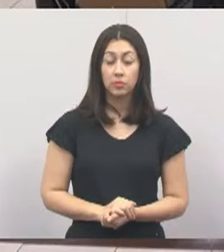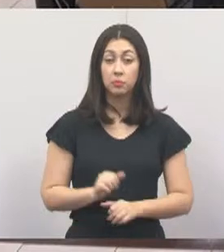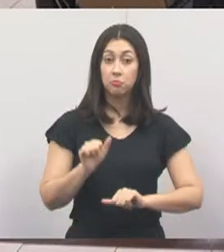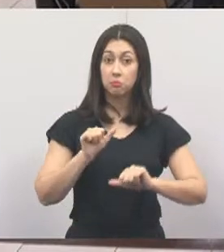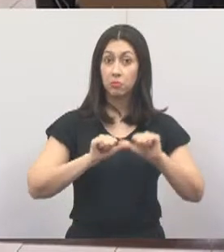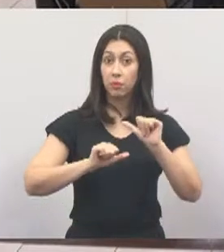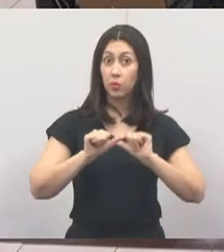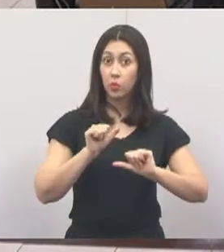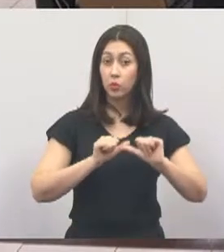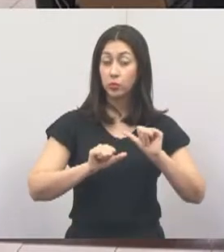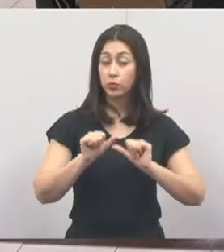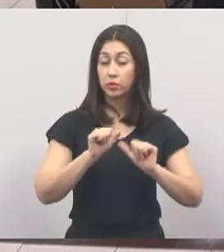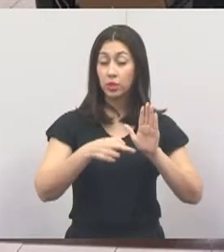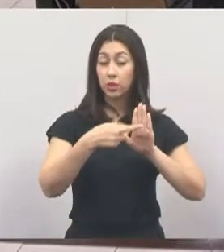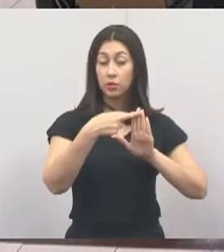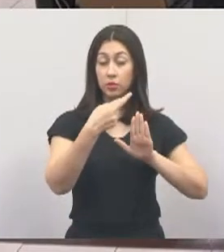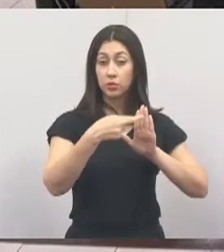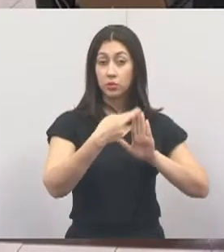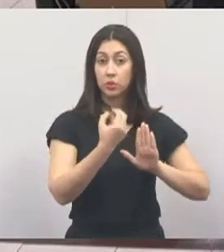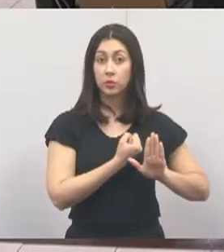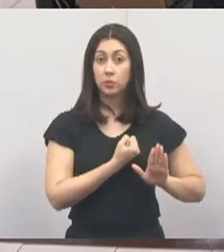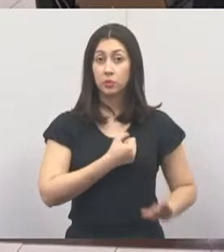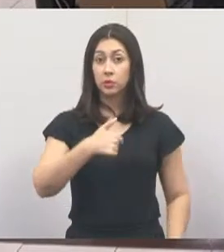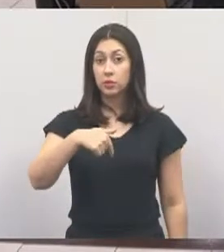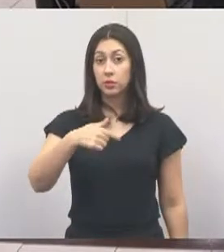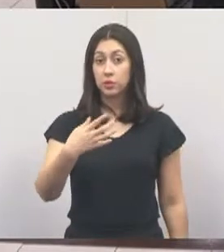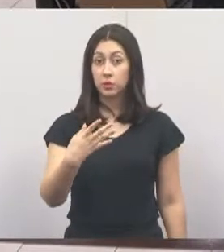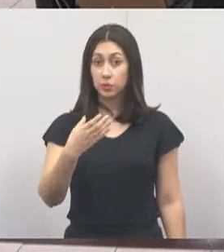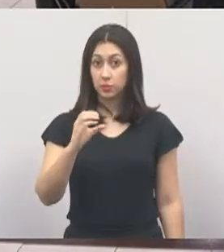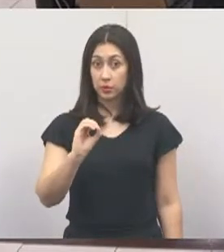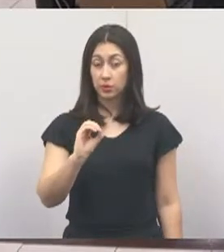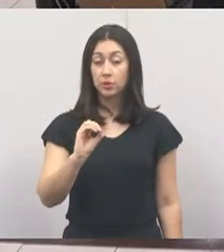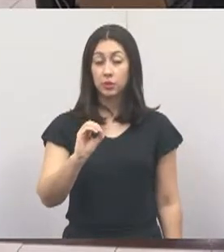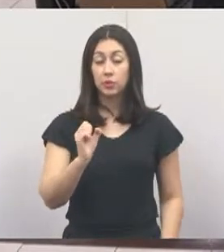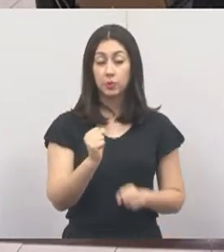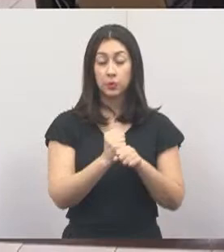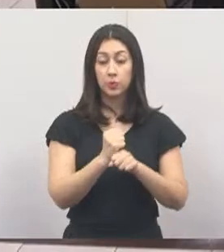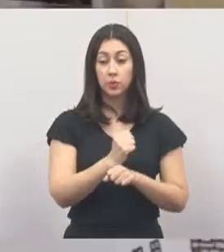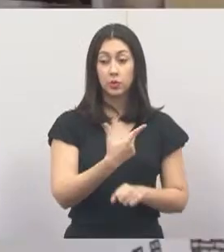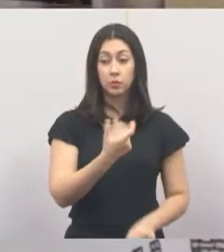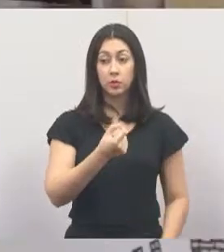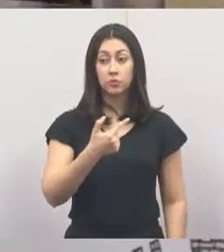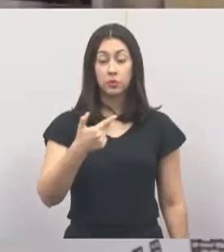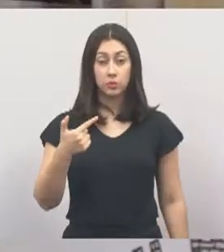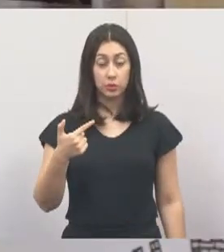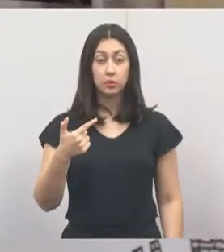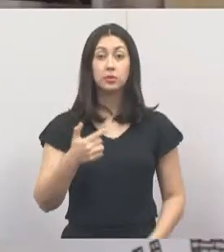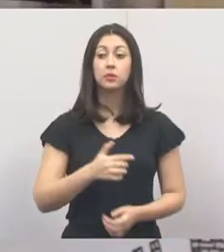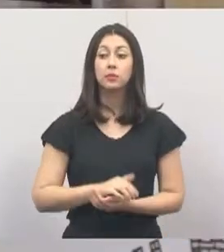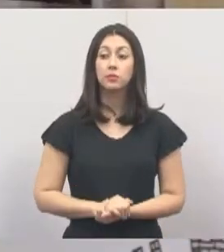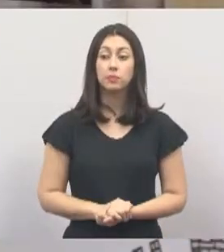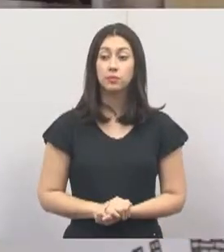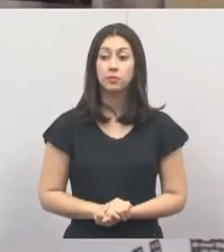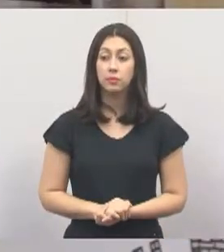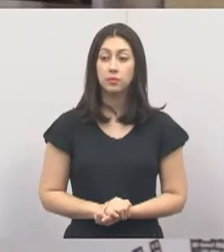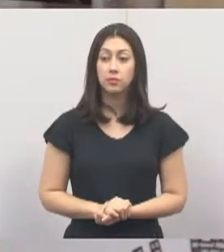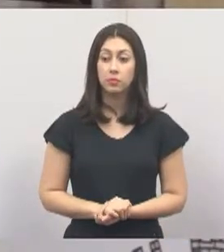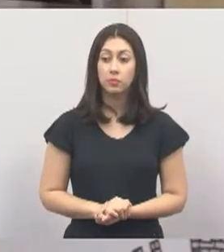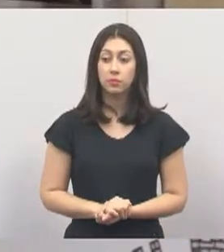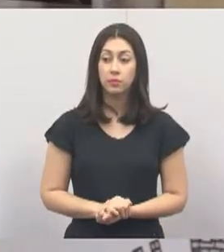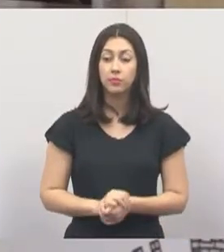Altera a resolução número 740 de 2022